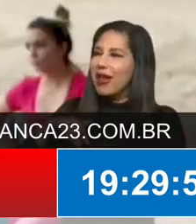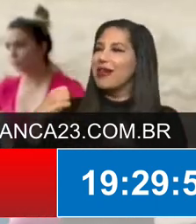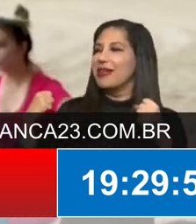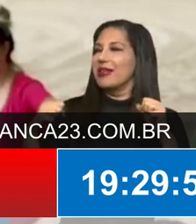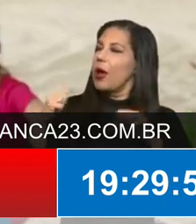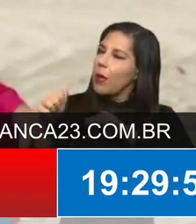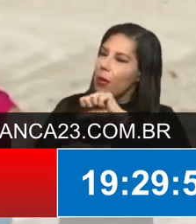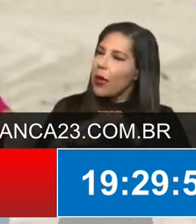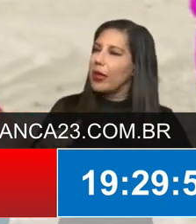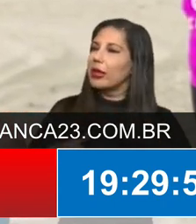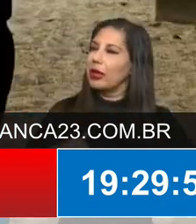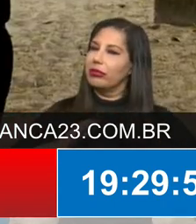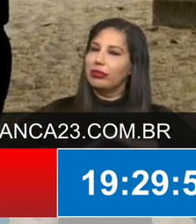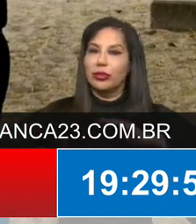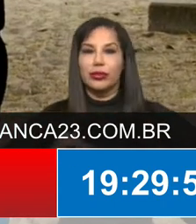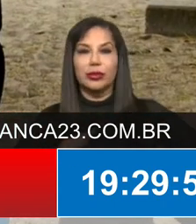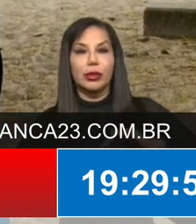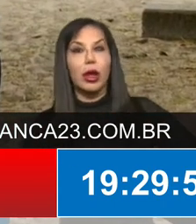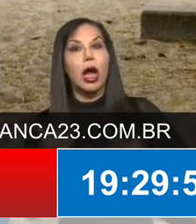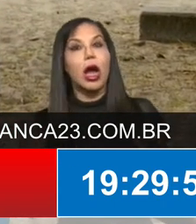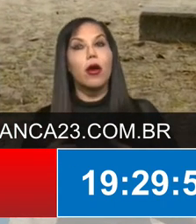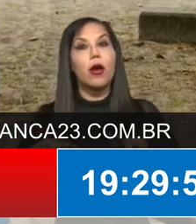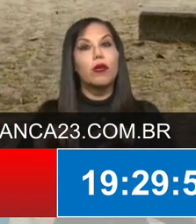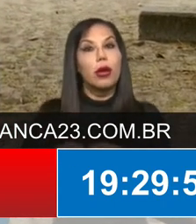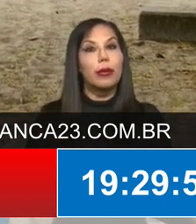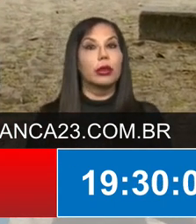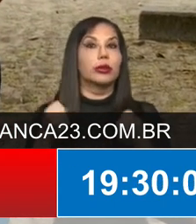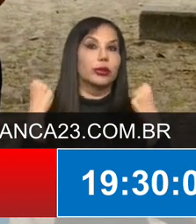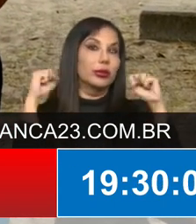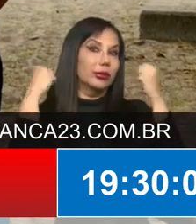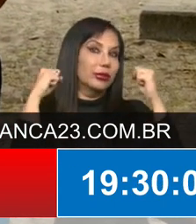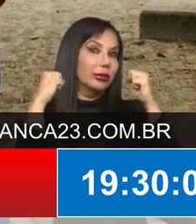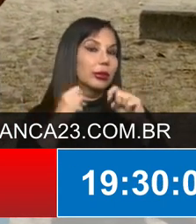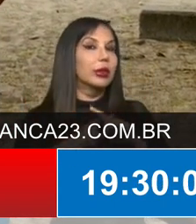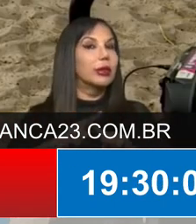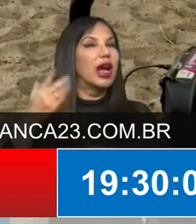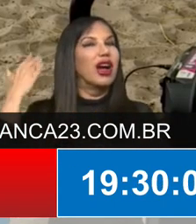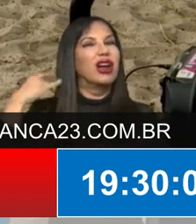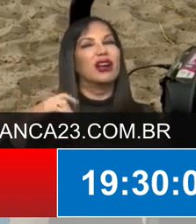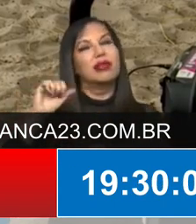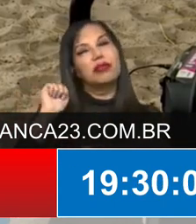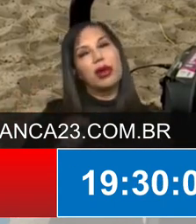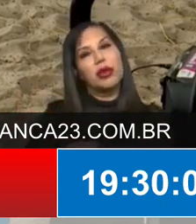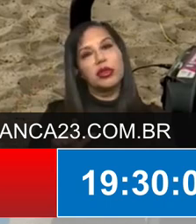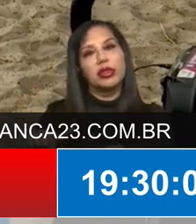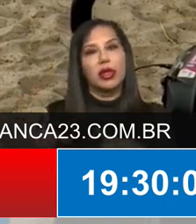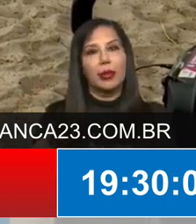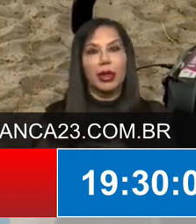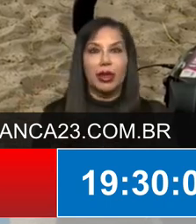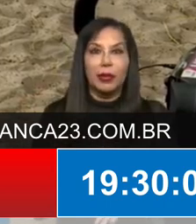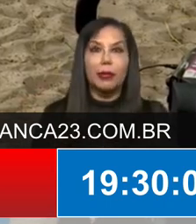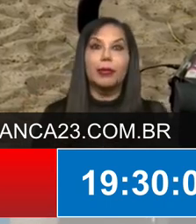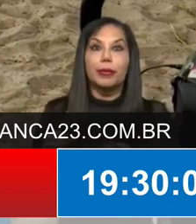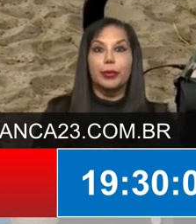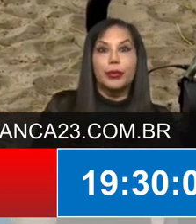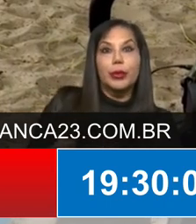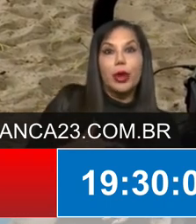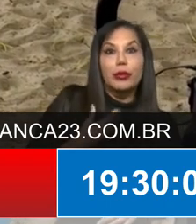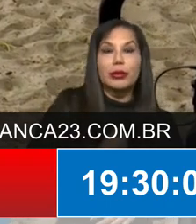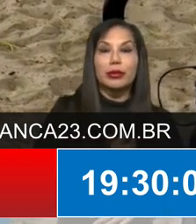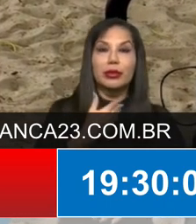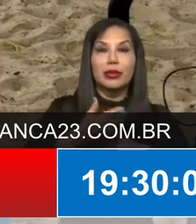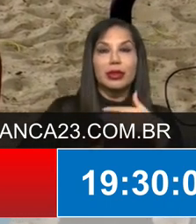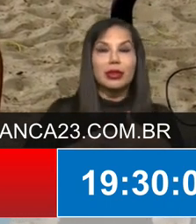mudar o rumo profissional ele é formado em educação física mas tinha deixado de trabalhar na área com a nova rotina